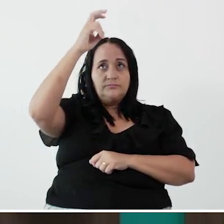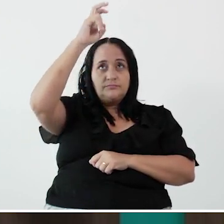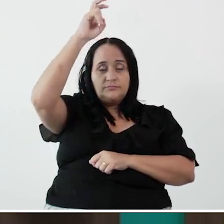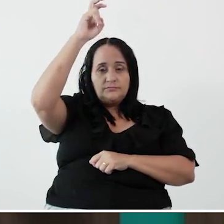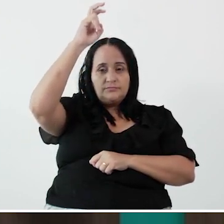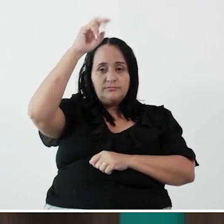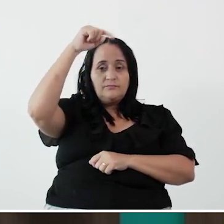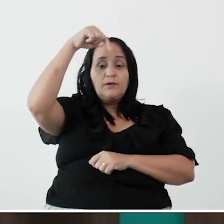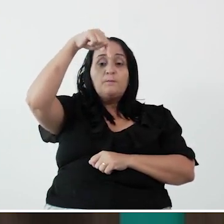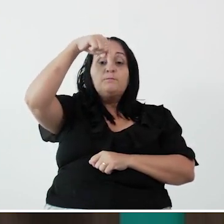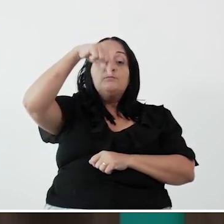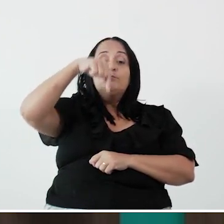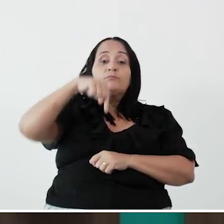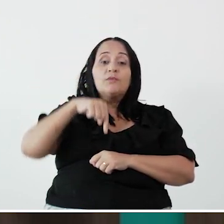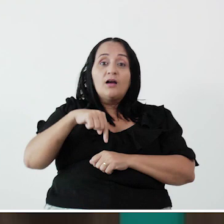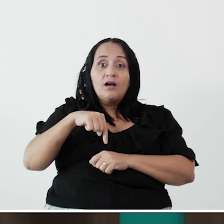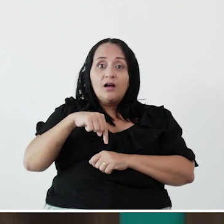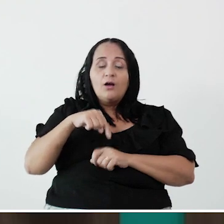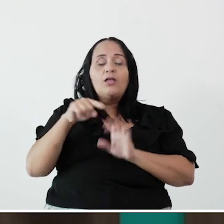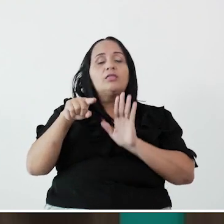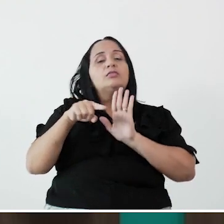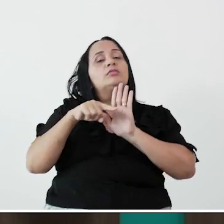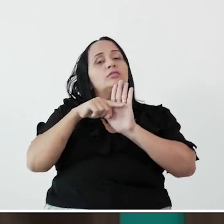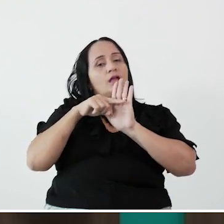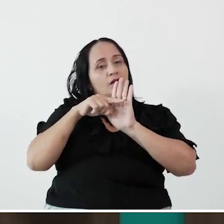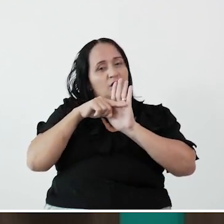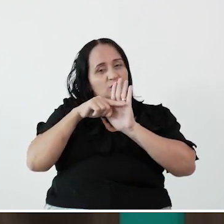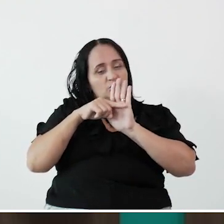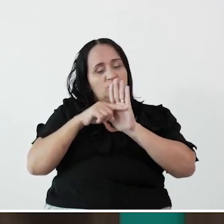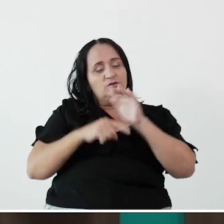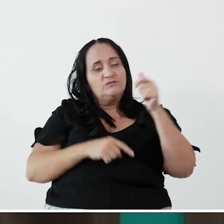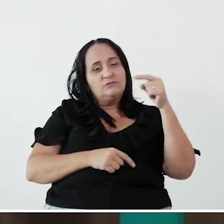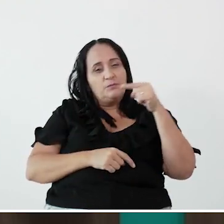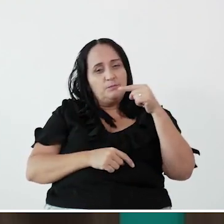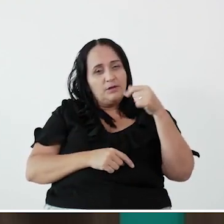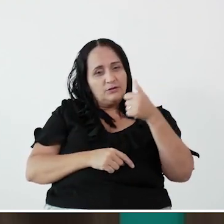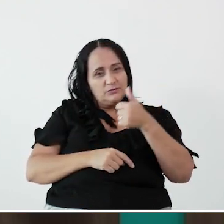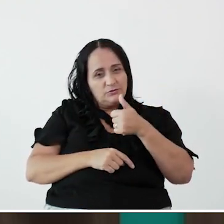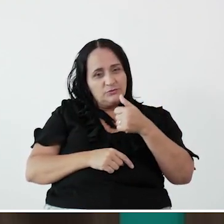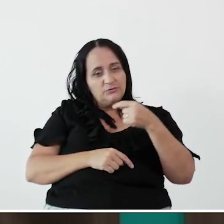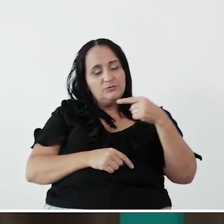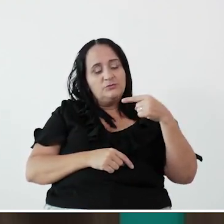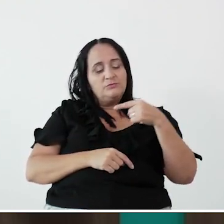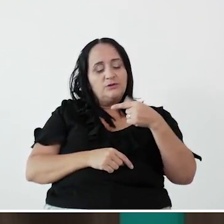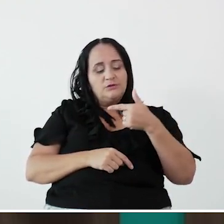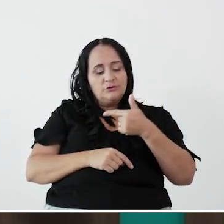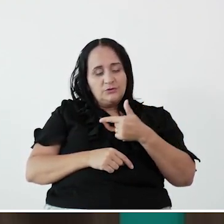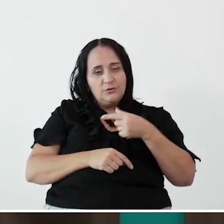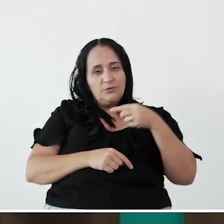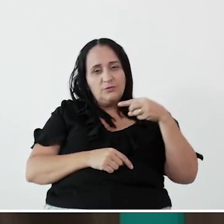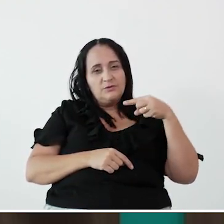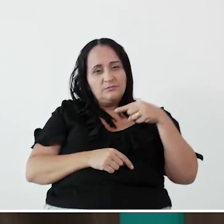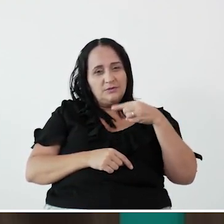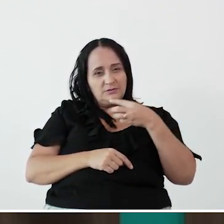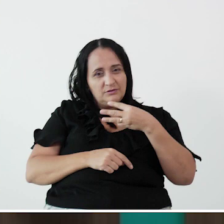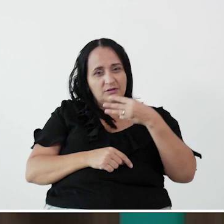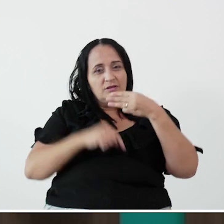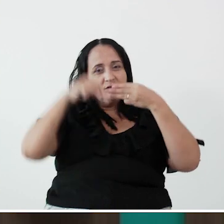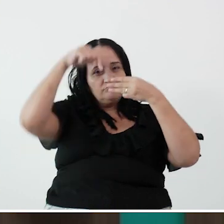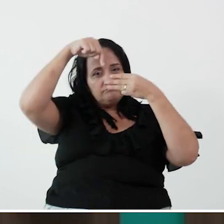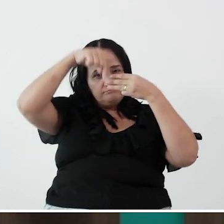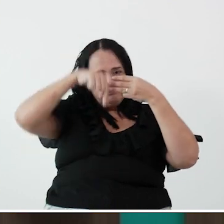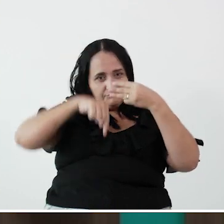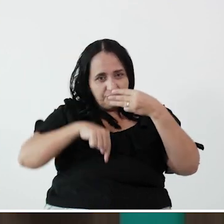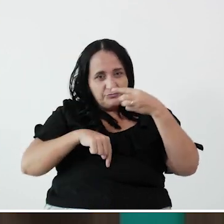5. Abaixo da origem, valores negativos para y. Então, teríamos aqui